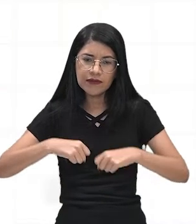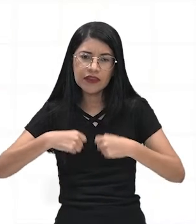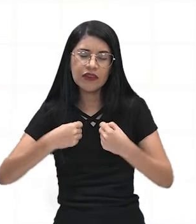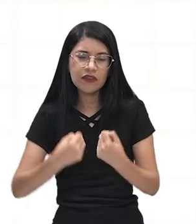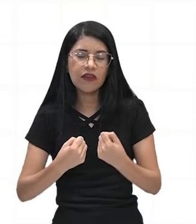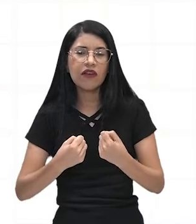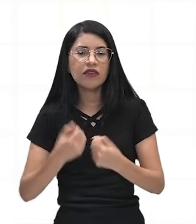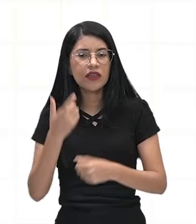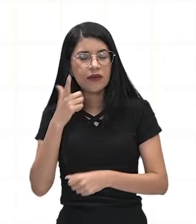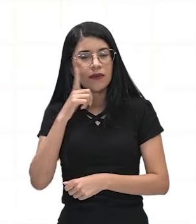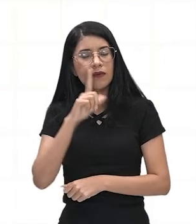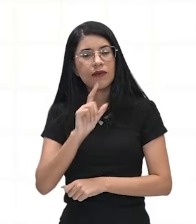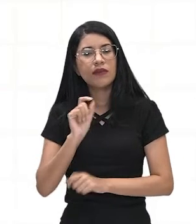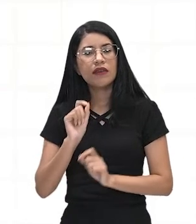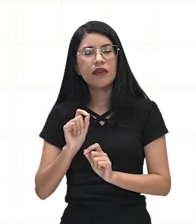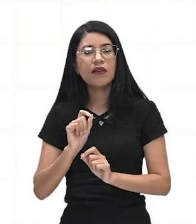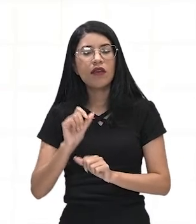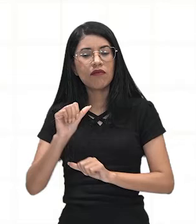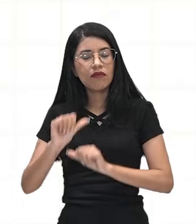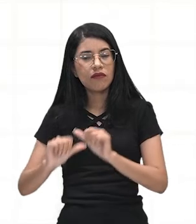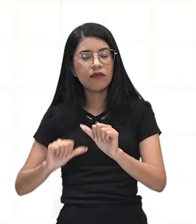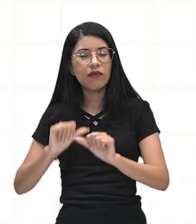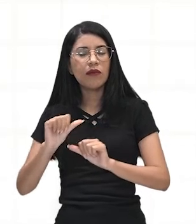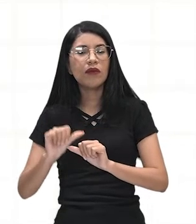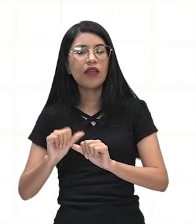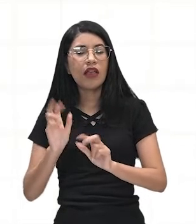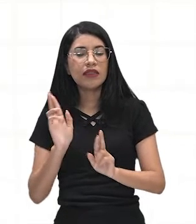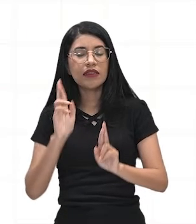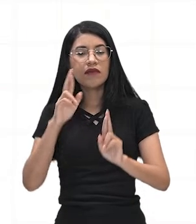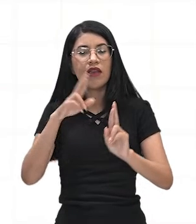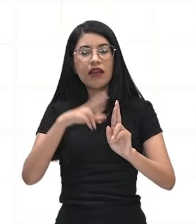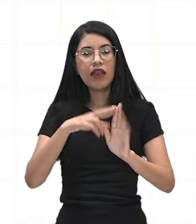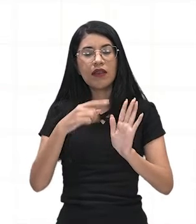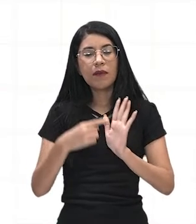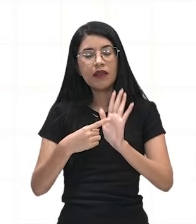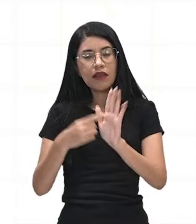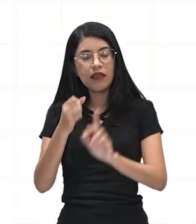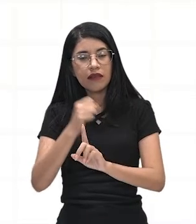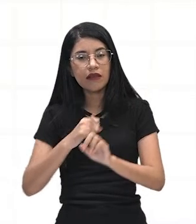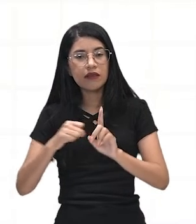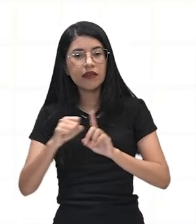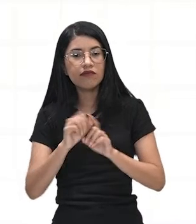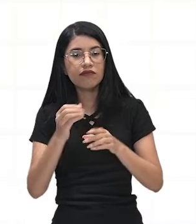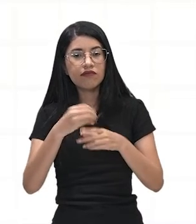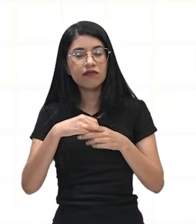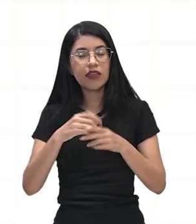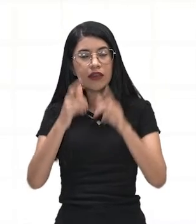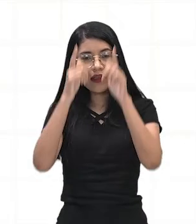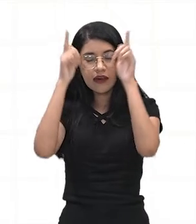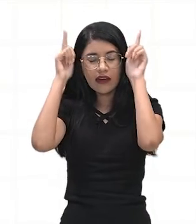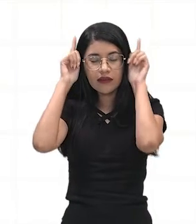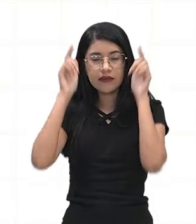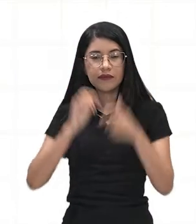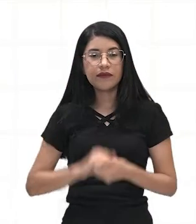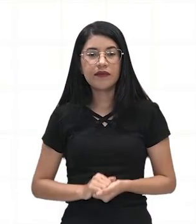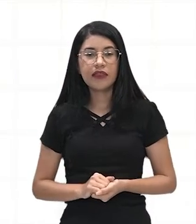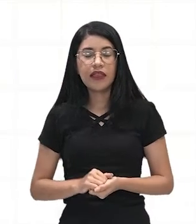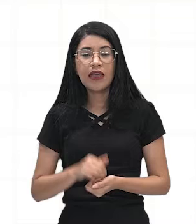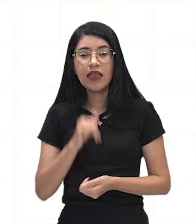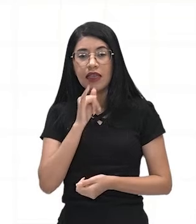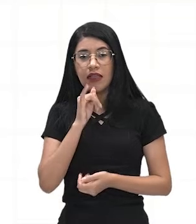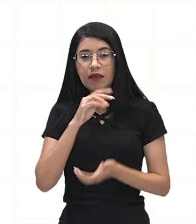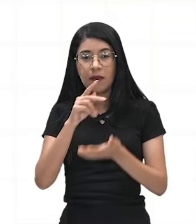e conseguiram aí se tornar referência, se destacar dentro da sociedade grega em algumas áreas, como na